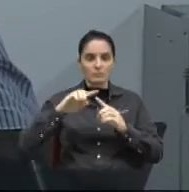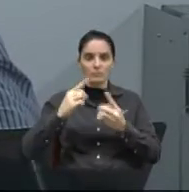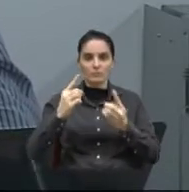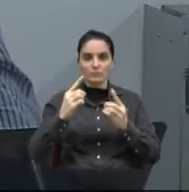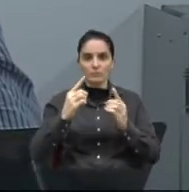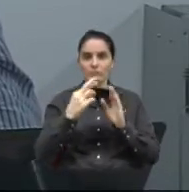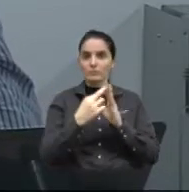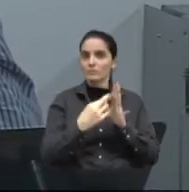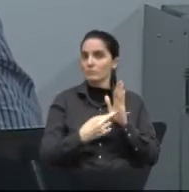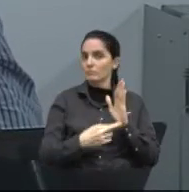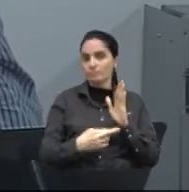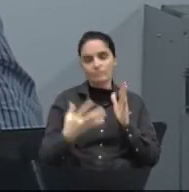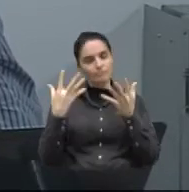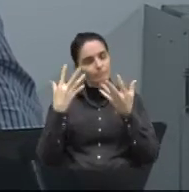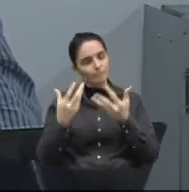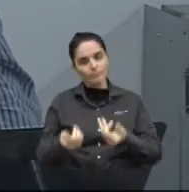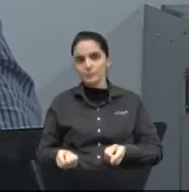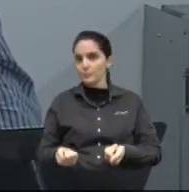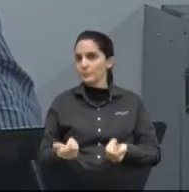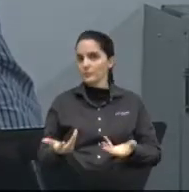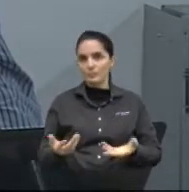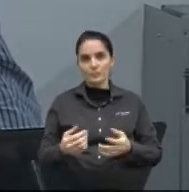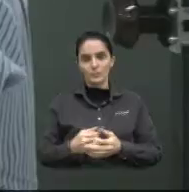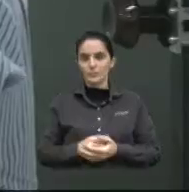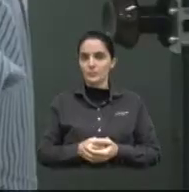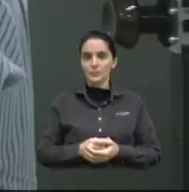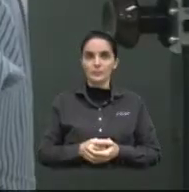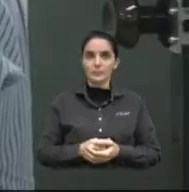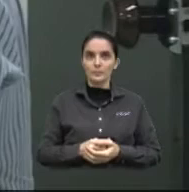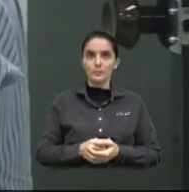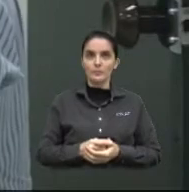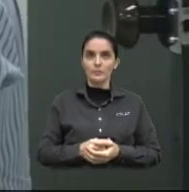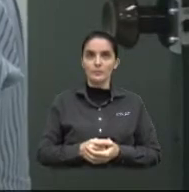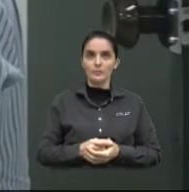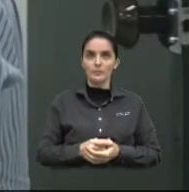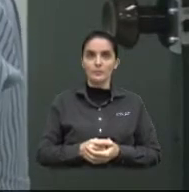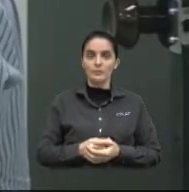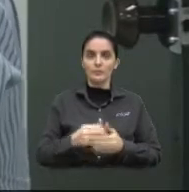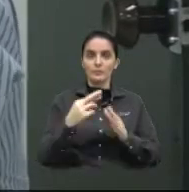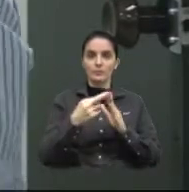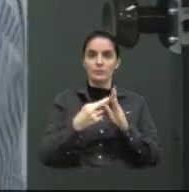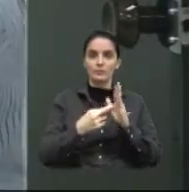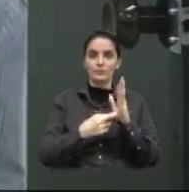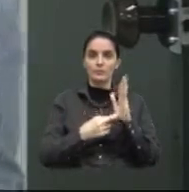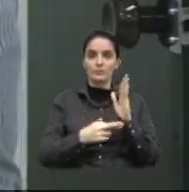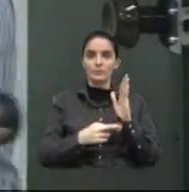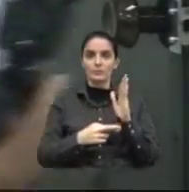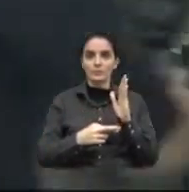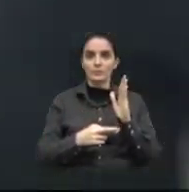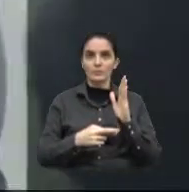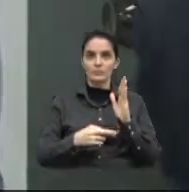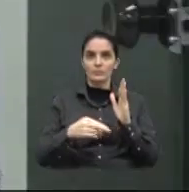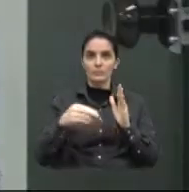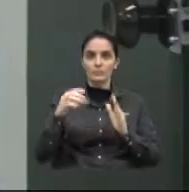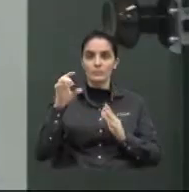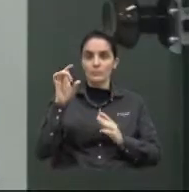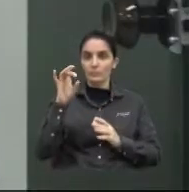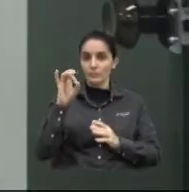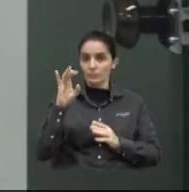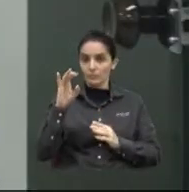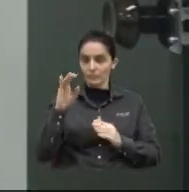câmara municipal não permite que se faça extraordinárias só ordem do dia você pode ter uma